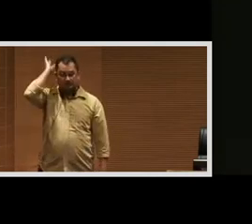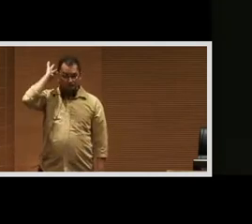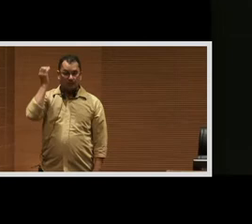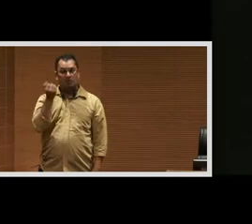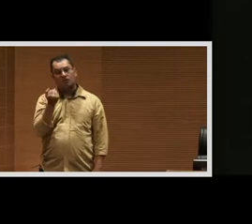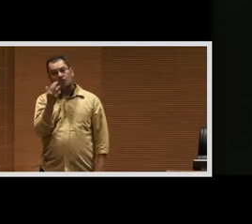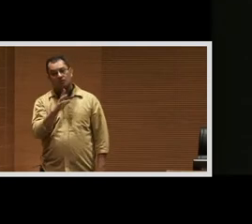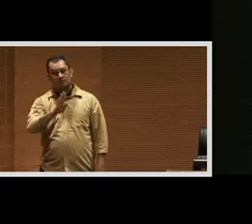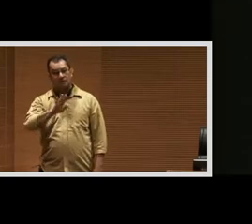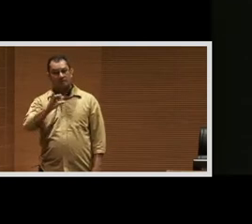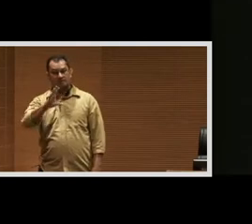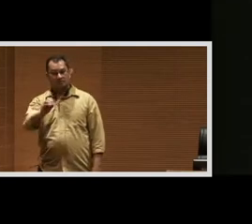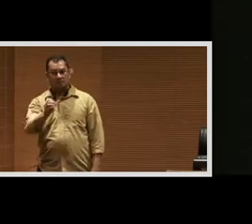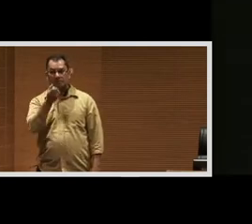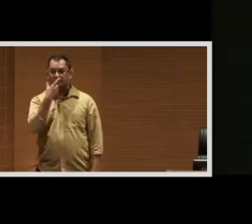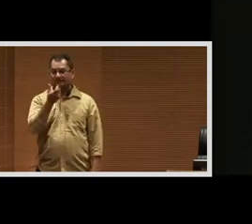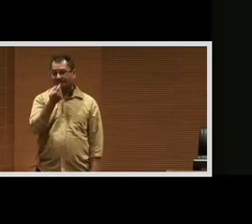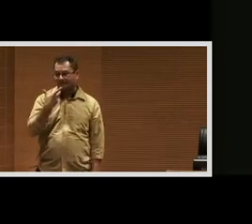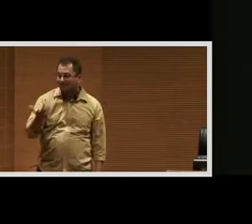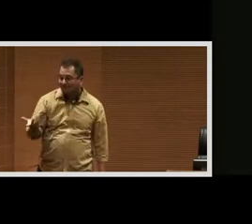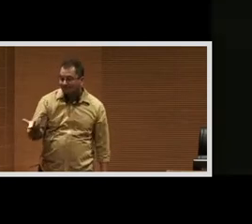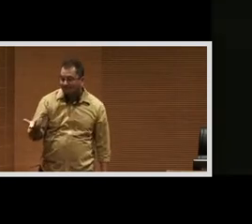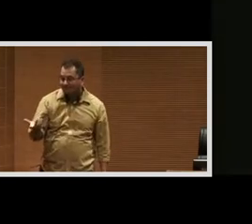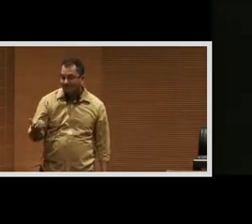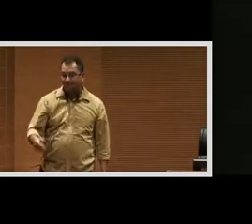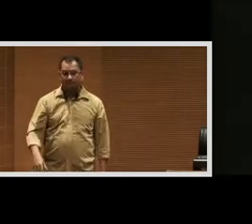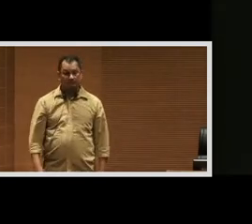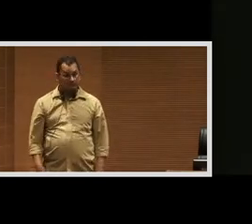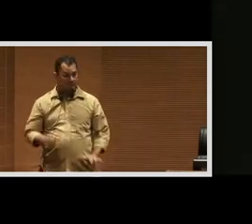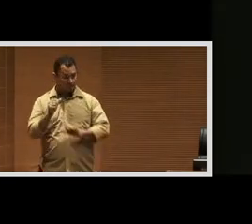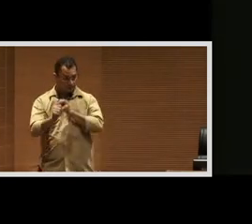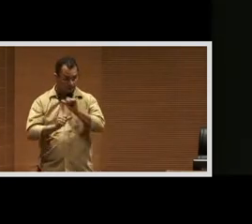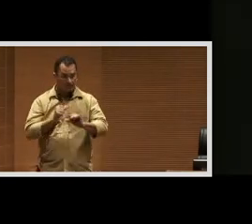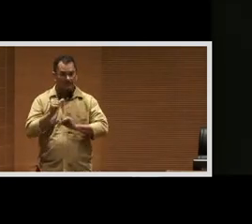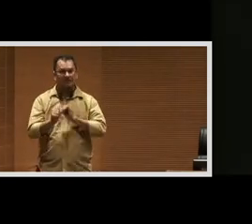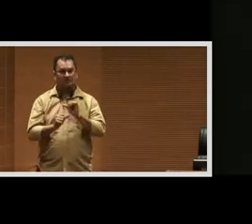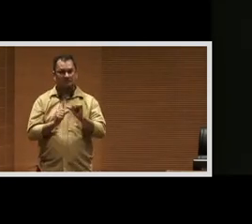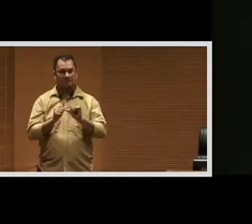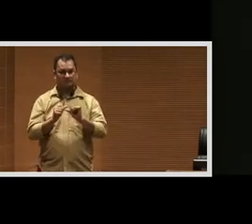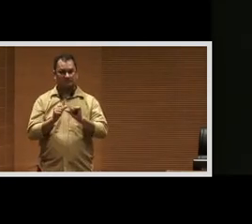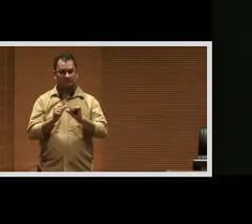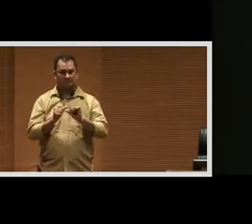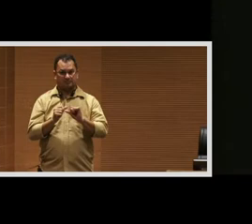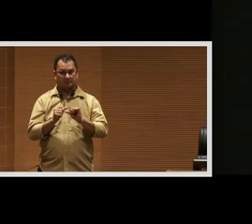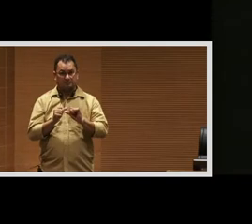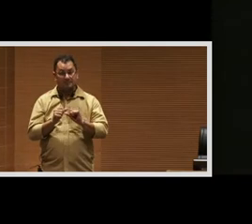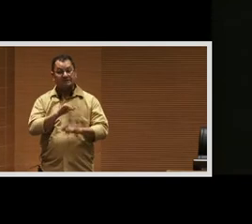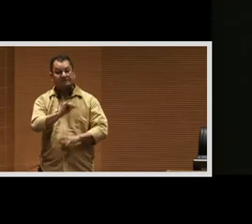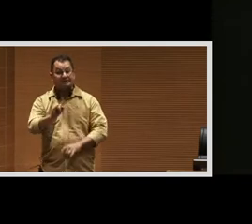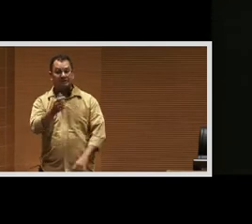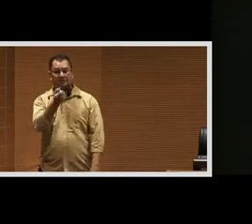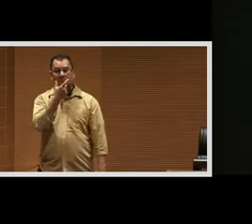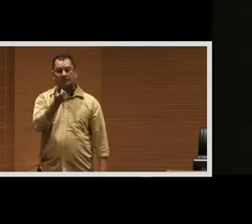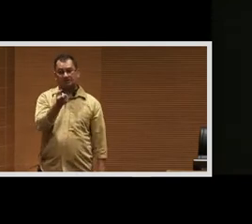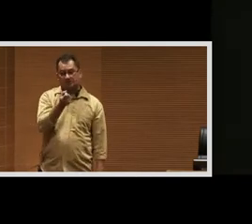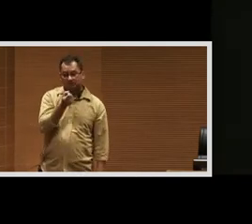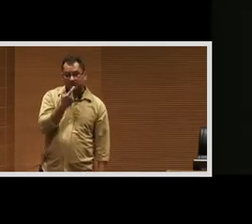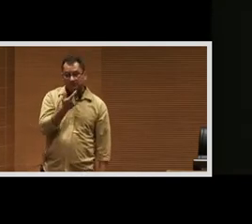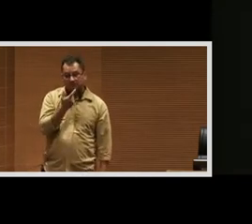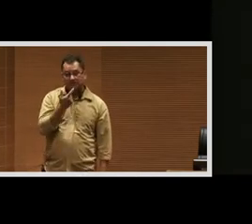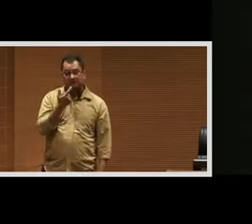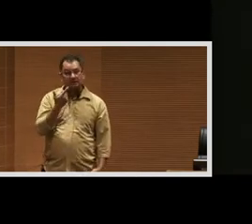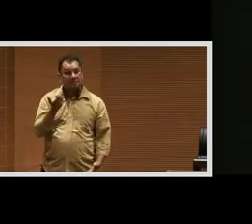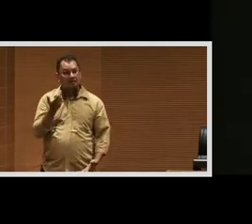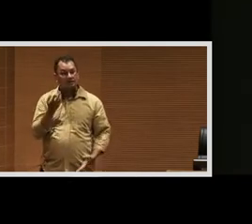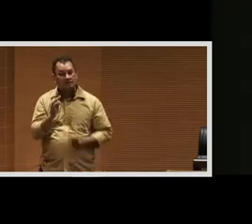biomedicalização, que muda Né? Se a medicalização tratava